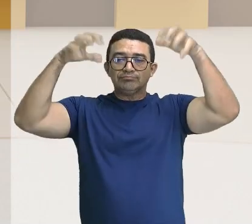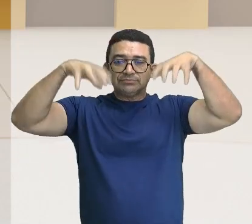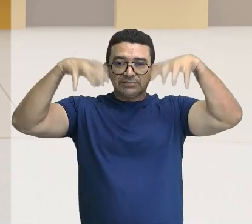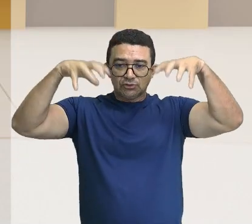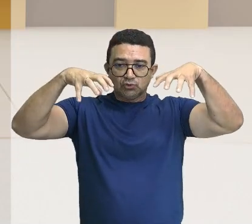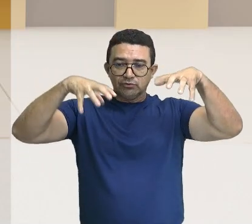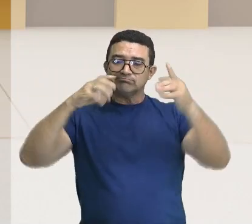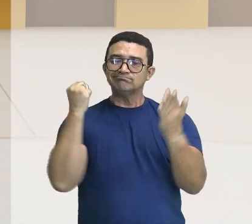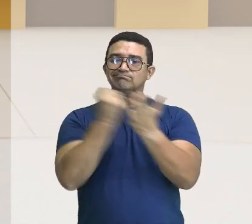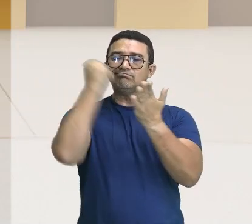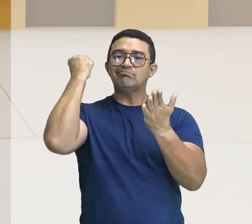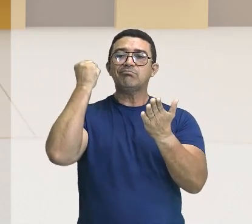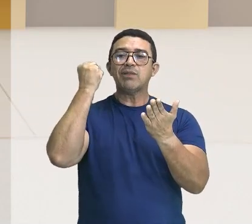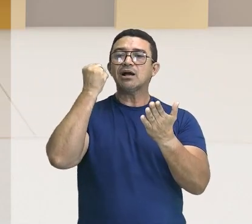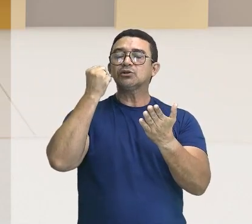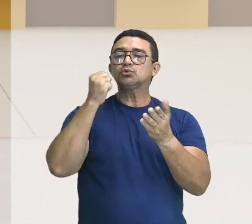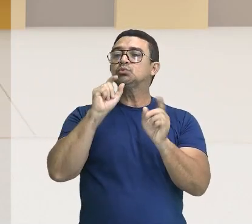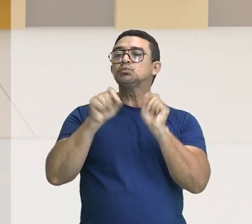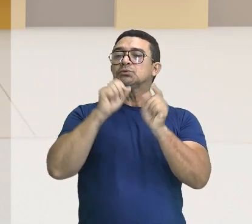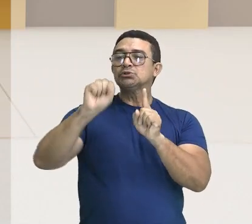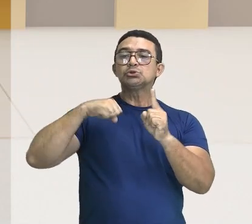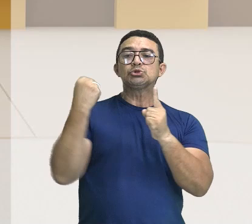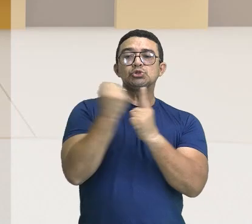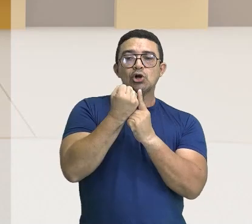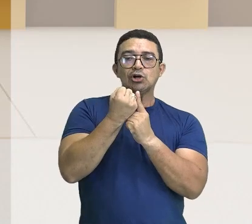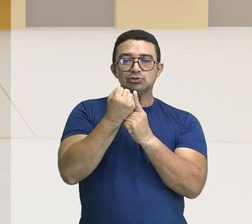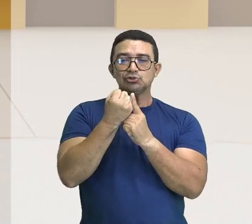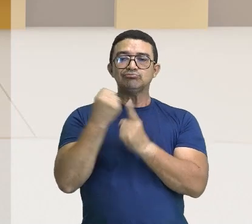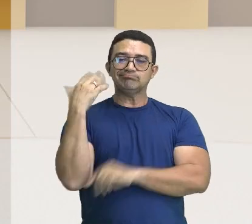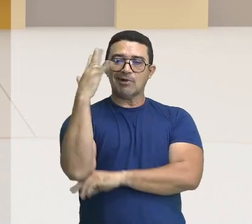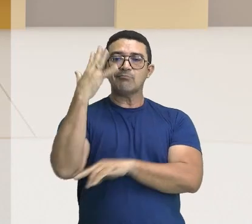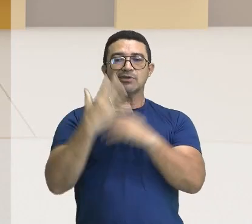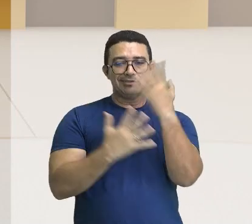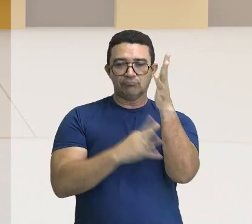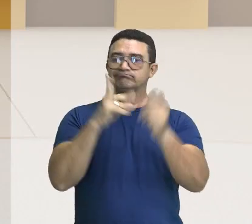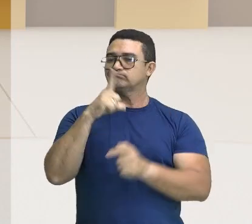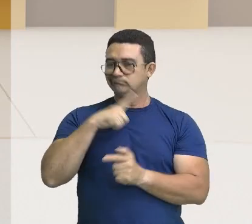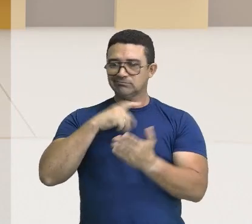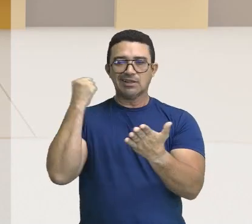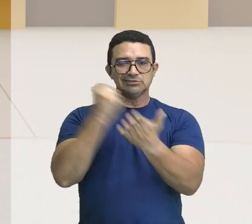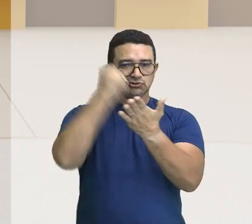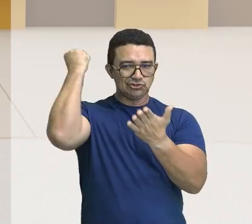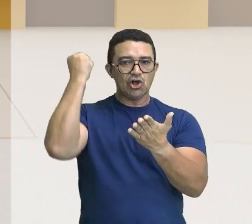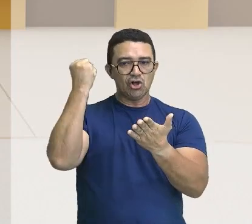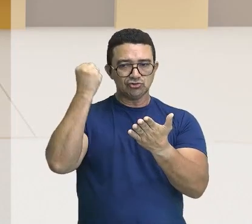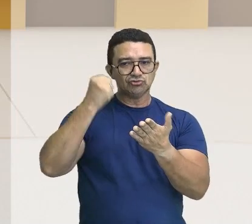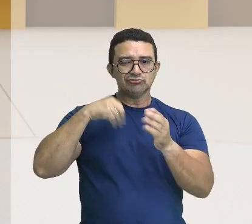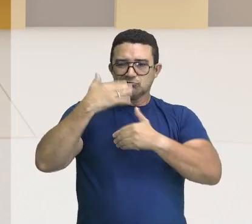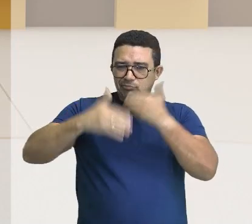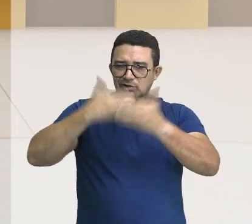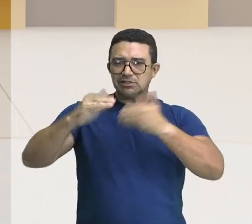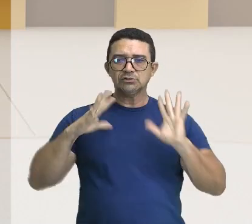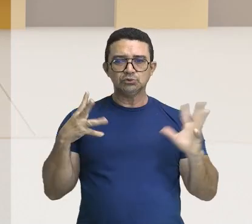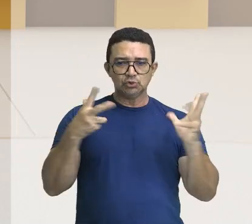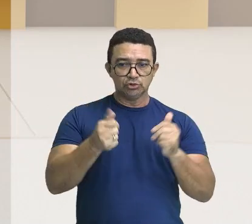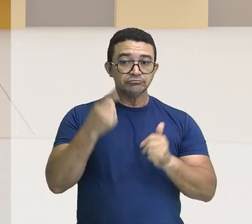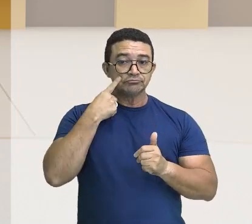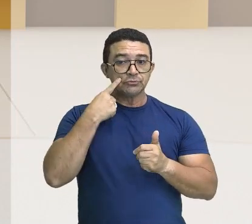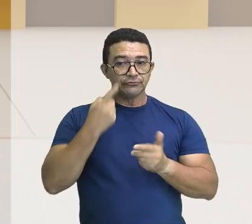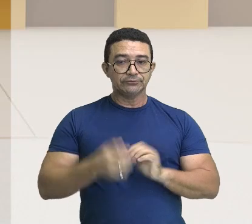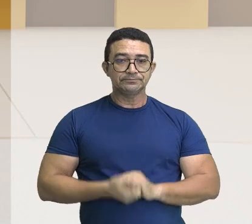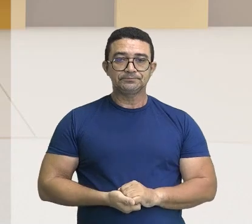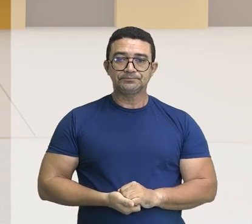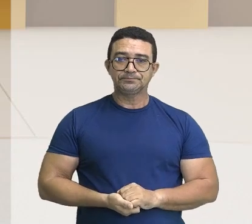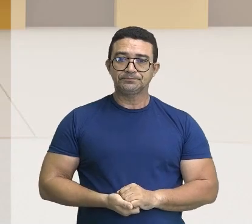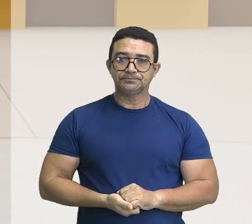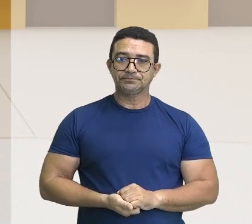os impactos socioambientais, porque existem impactos socioambientais nesse processo todo aí também. Vamos ver um por um?